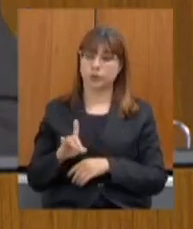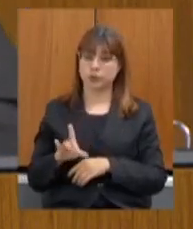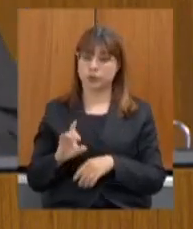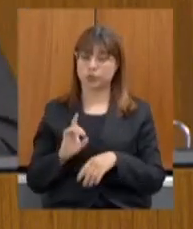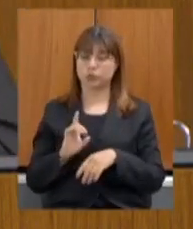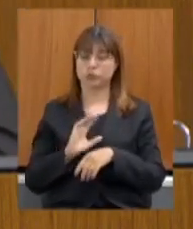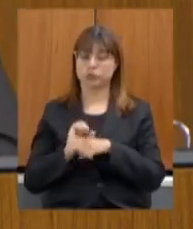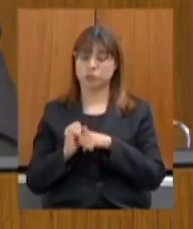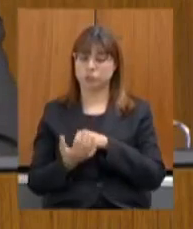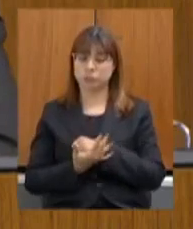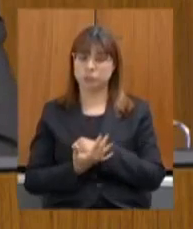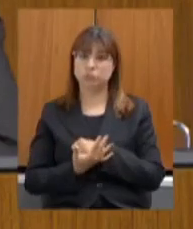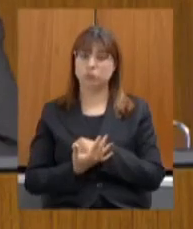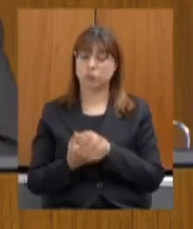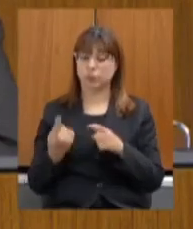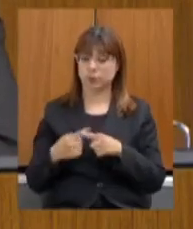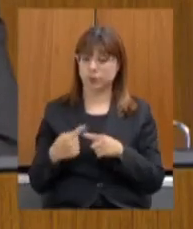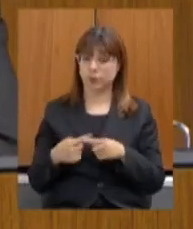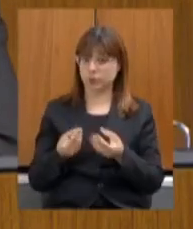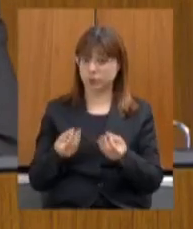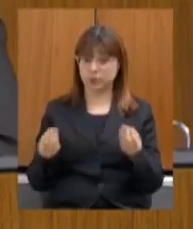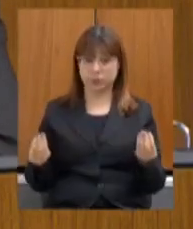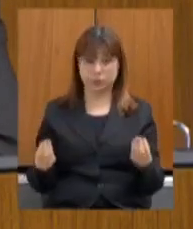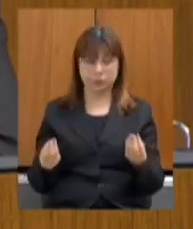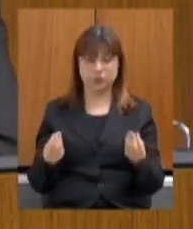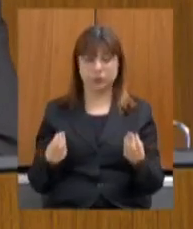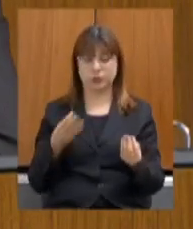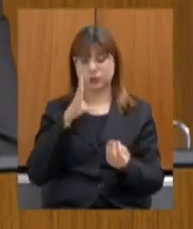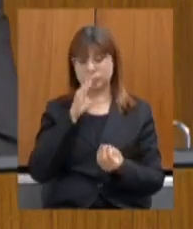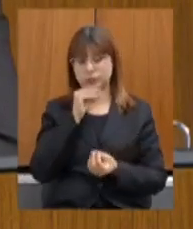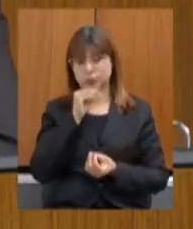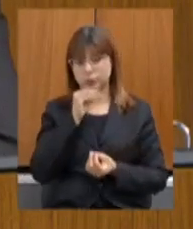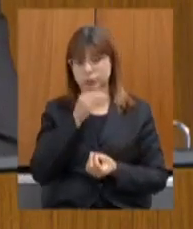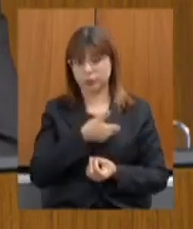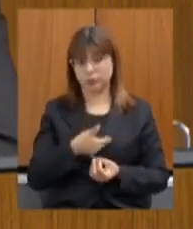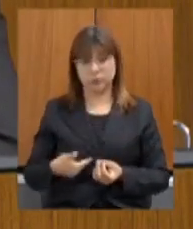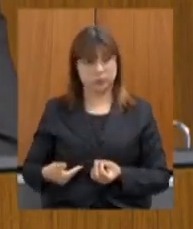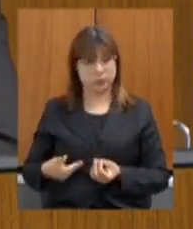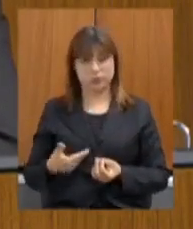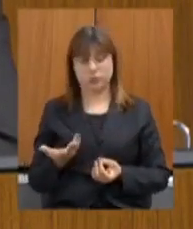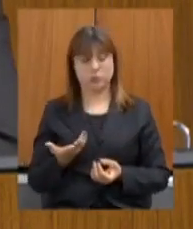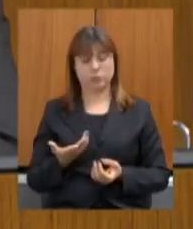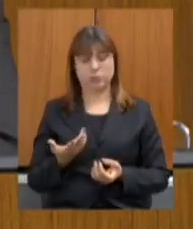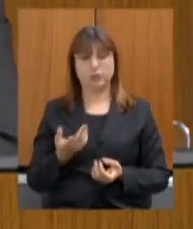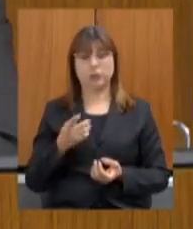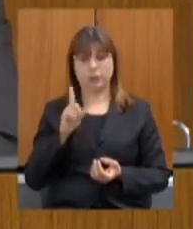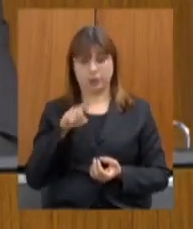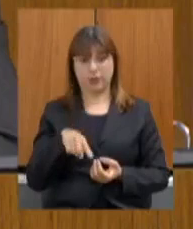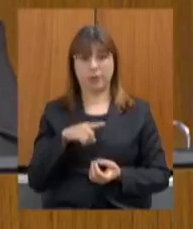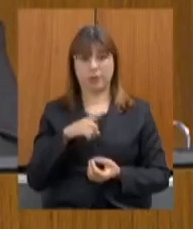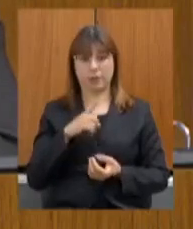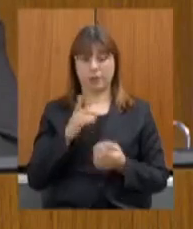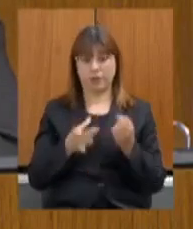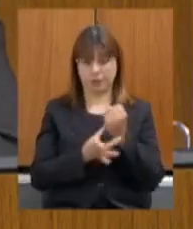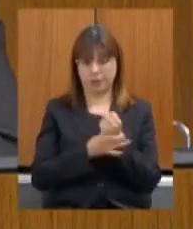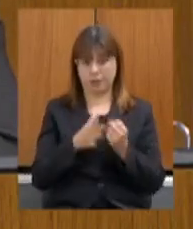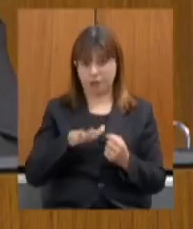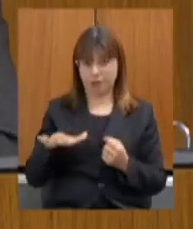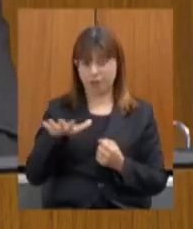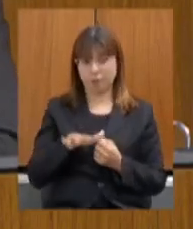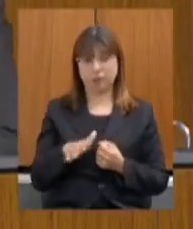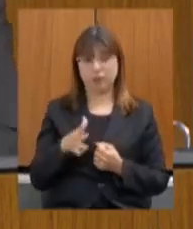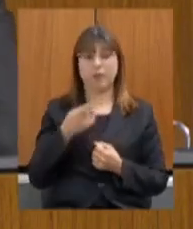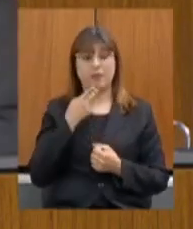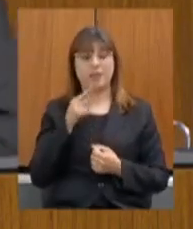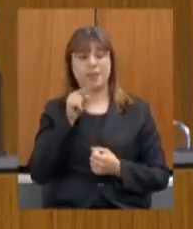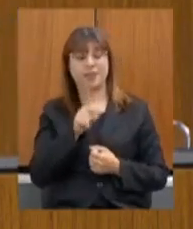porque são servidores, secretário, que não têm home office. Você não pode virar para a Polícia Militar e falar, olha, fica no home office aí, faz de